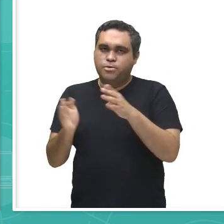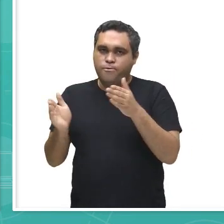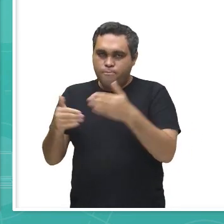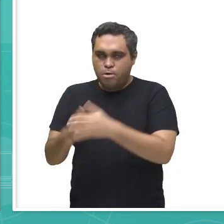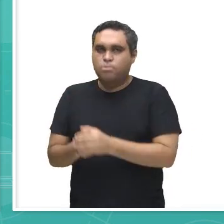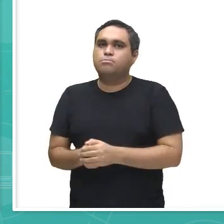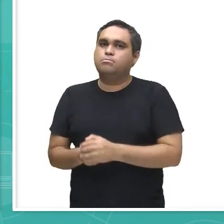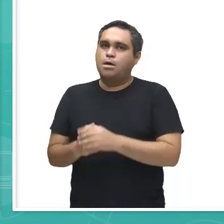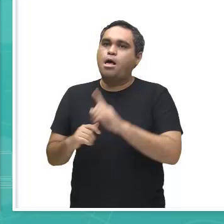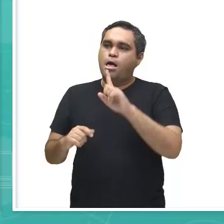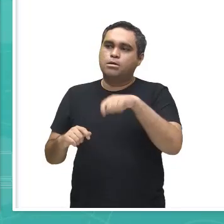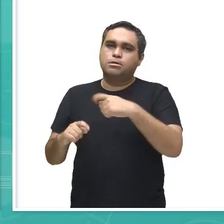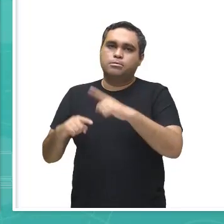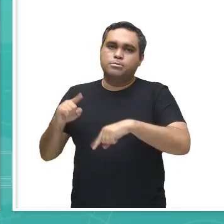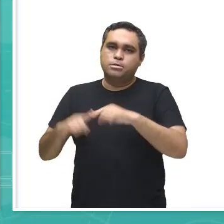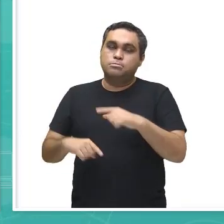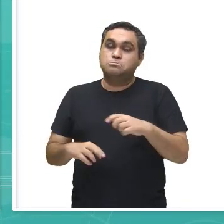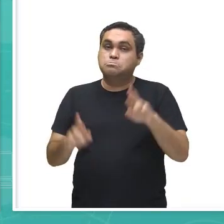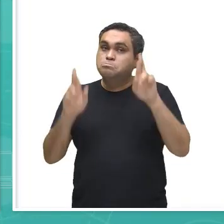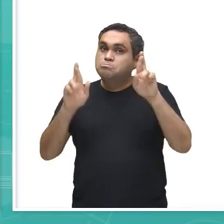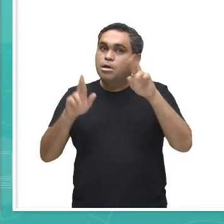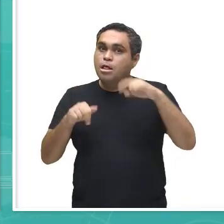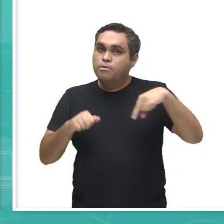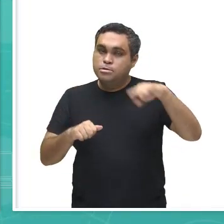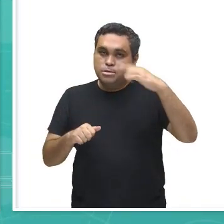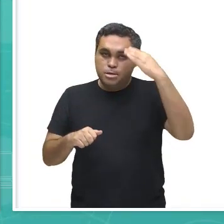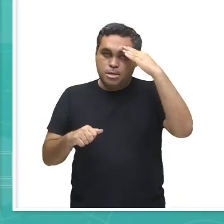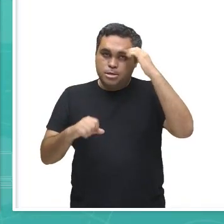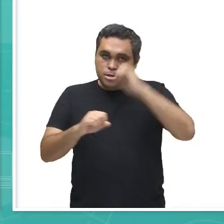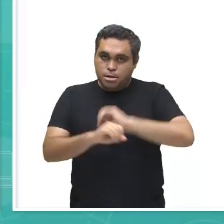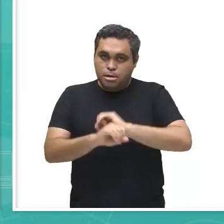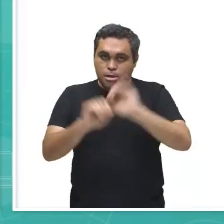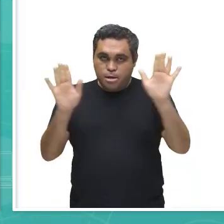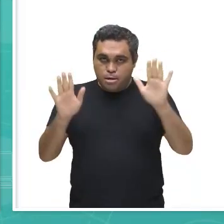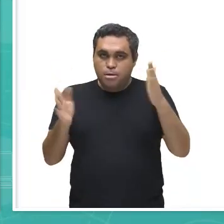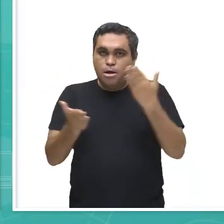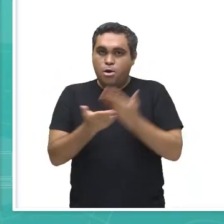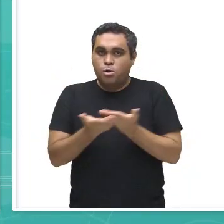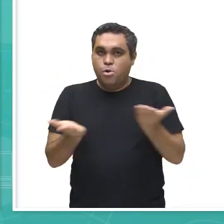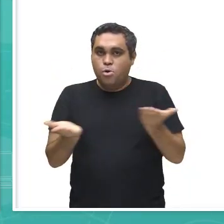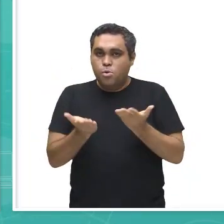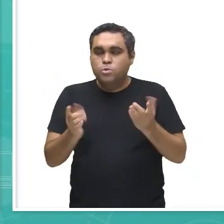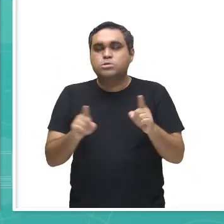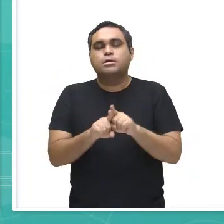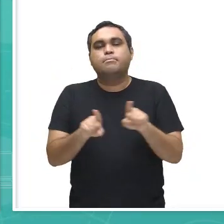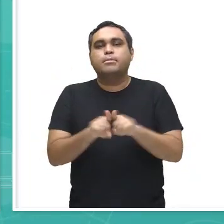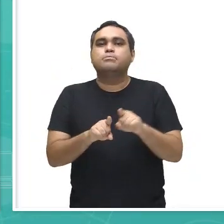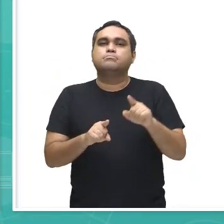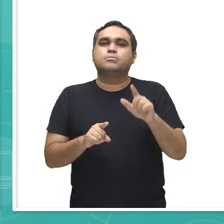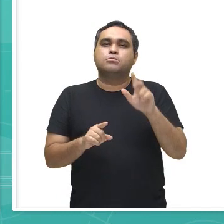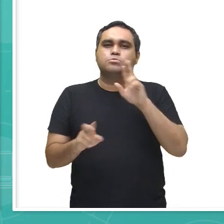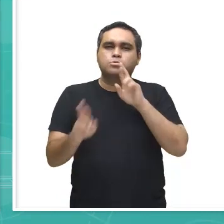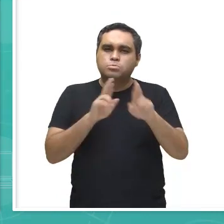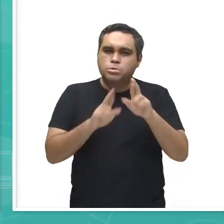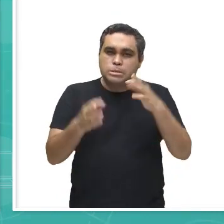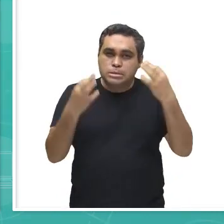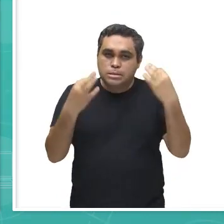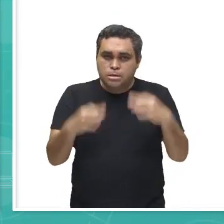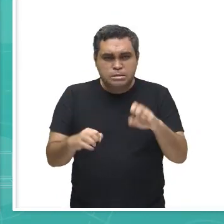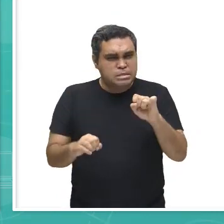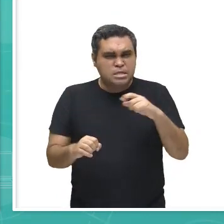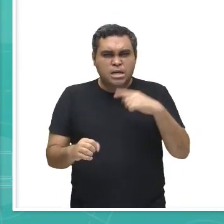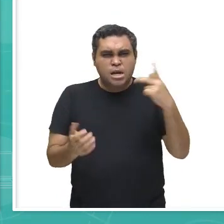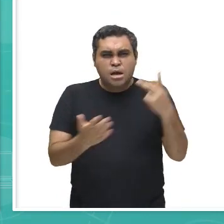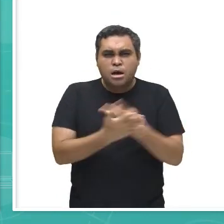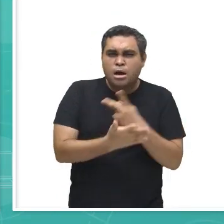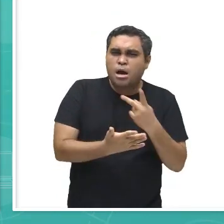tenham compreendido, né, esse conteúdo da nossa aula de hoje, tenham acertado aí as nossas questões. Caso não tenham acertado, que a